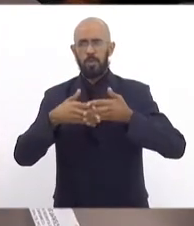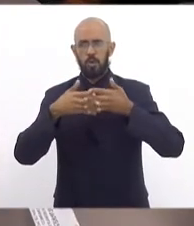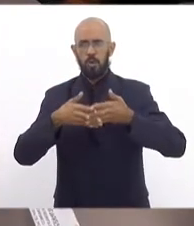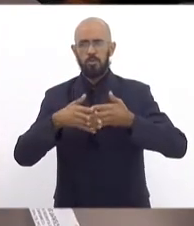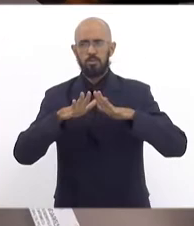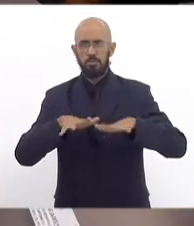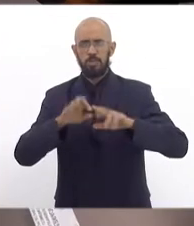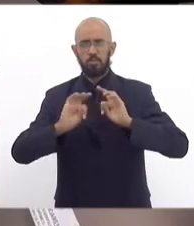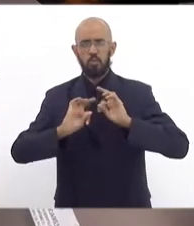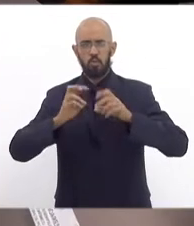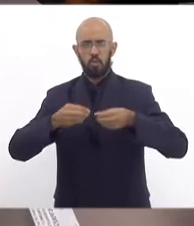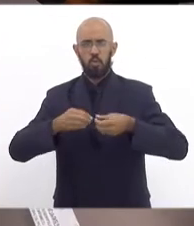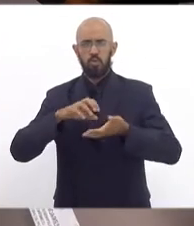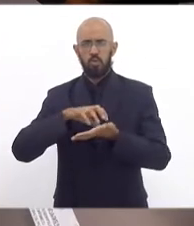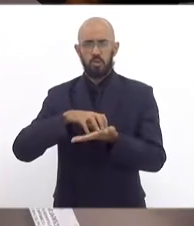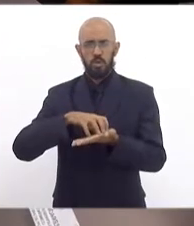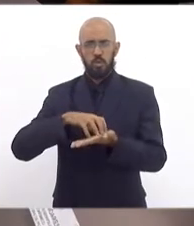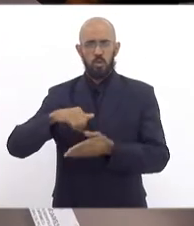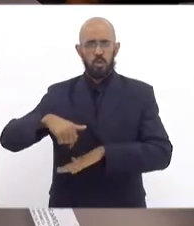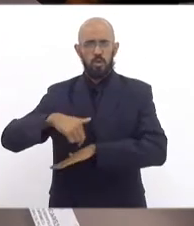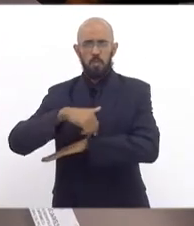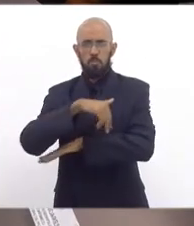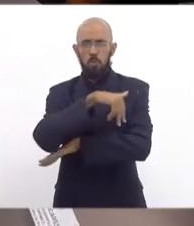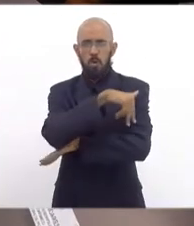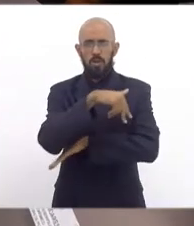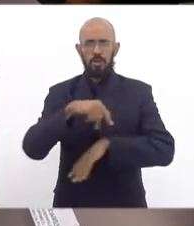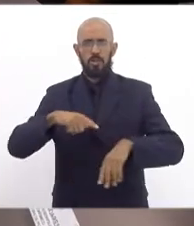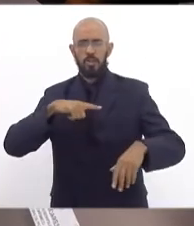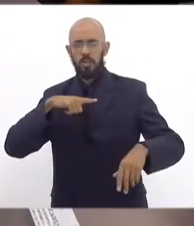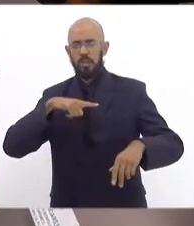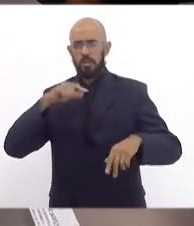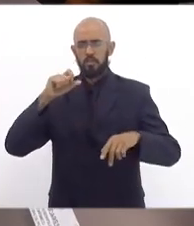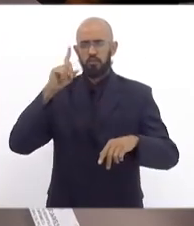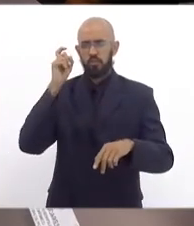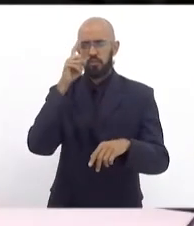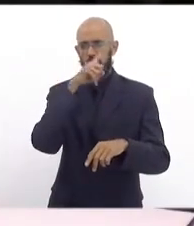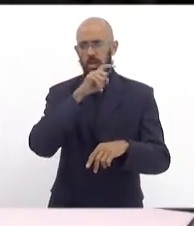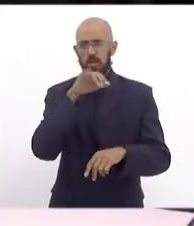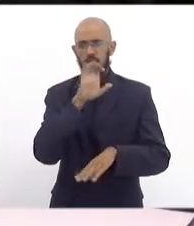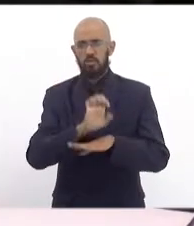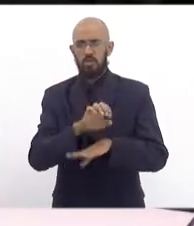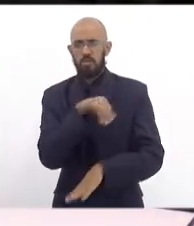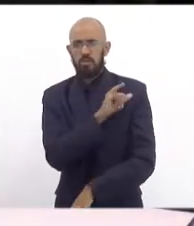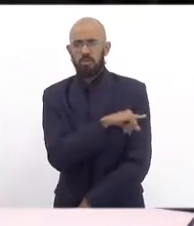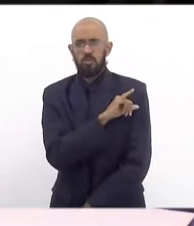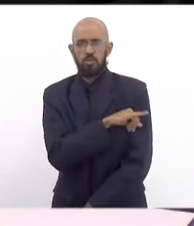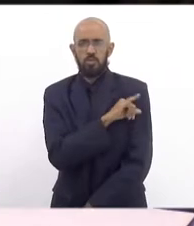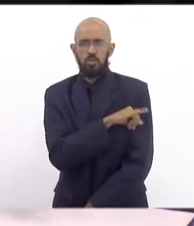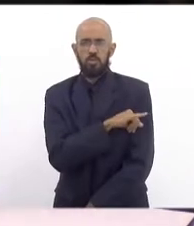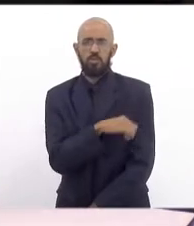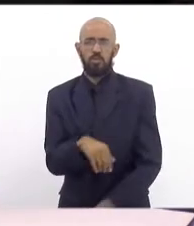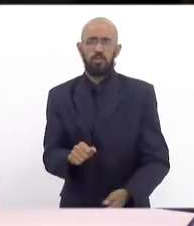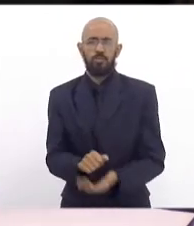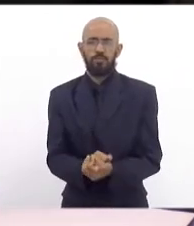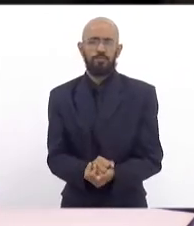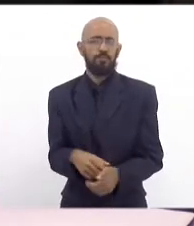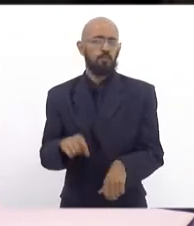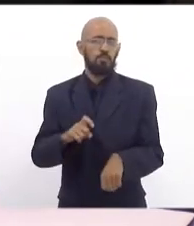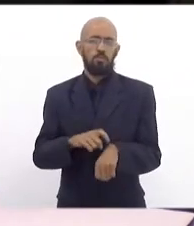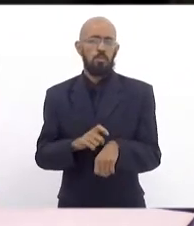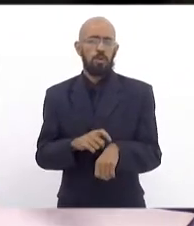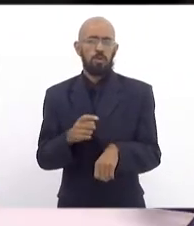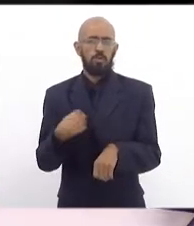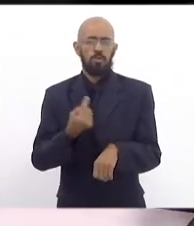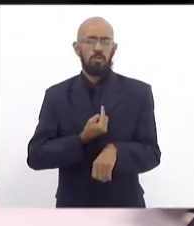todos setor da moda vem enfrentando uma dificuldade muito grande no estado do Rio de Janeiro e o momento a gente